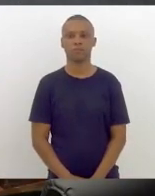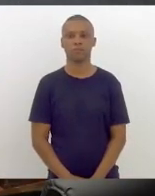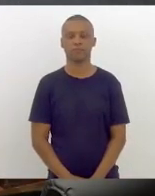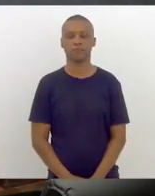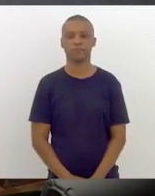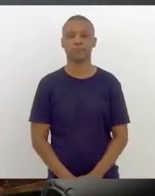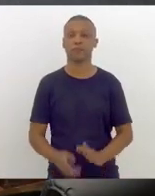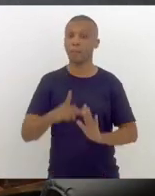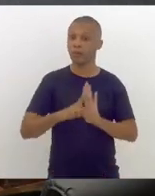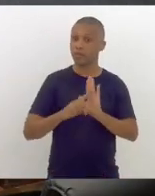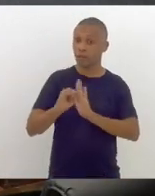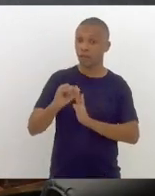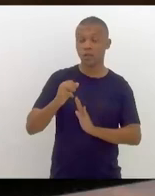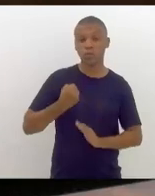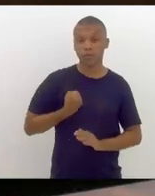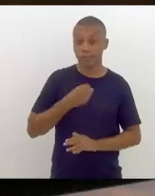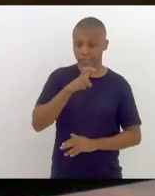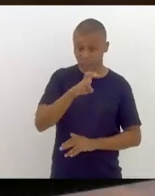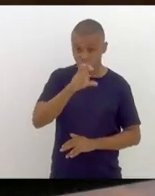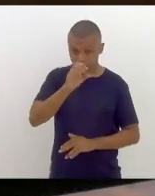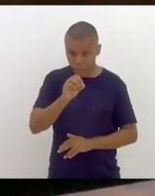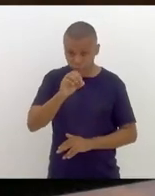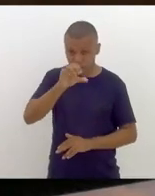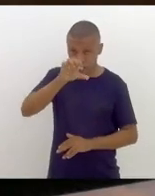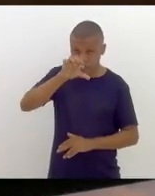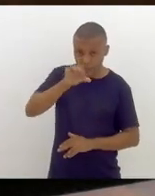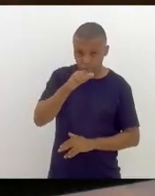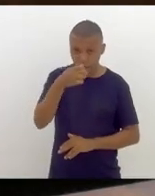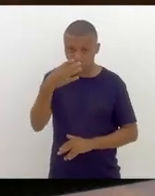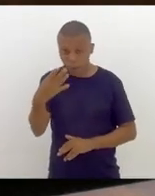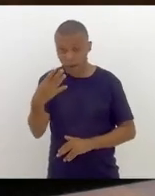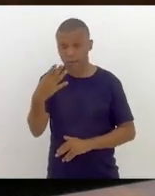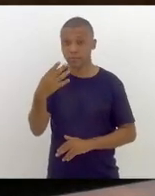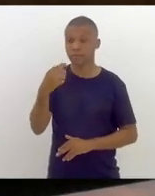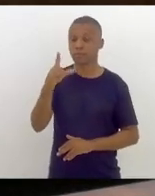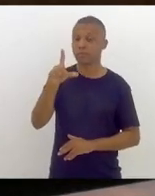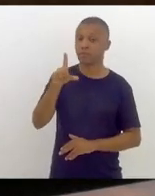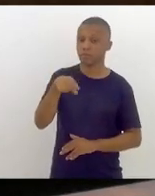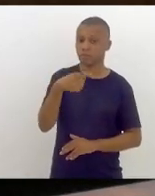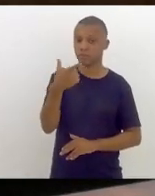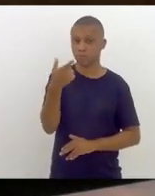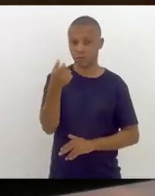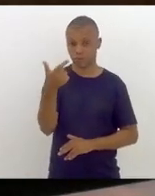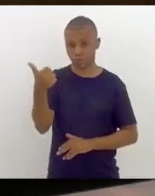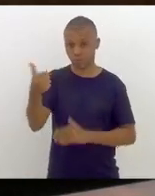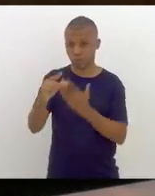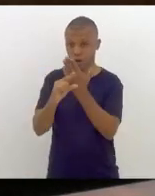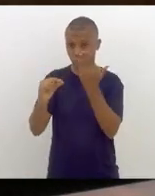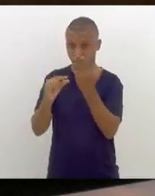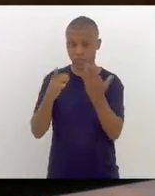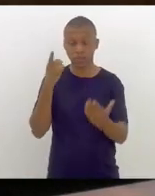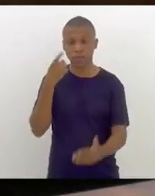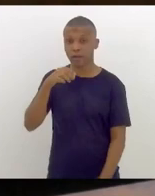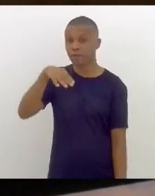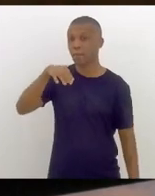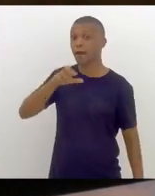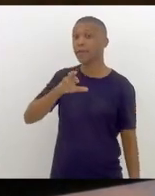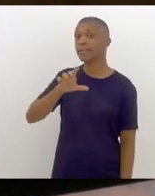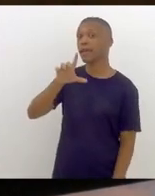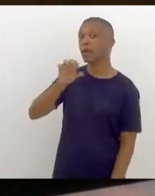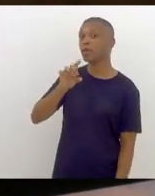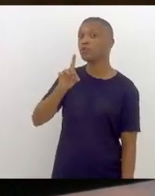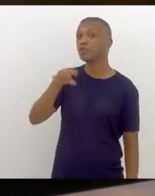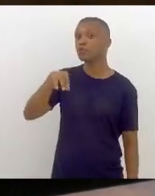projeto de lei 509421 de autoria do deputado Marcelo Dino presente